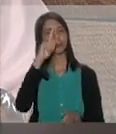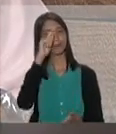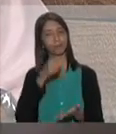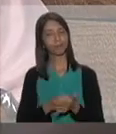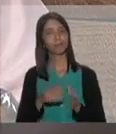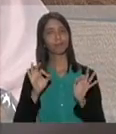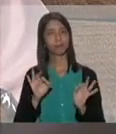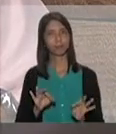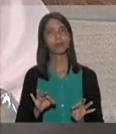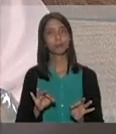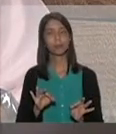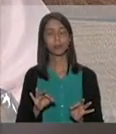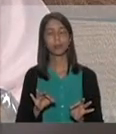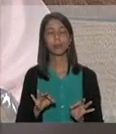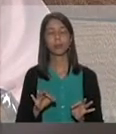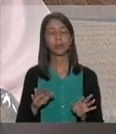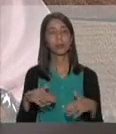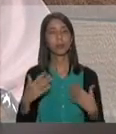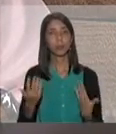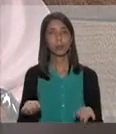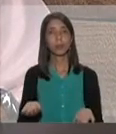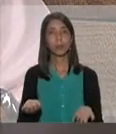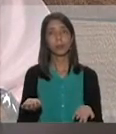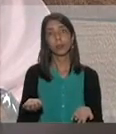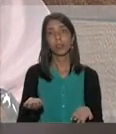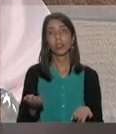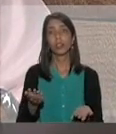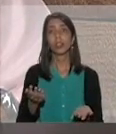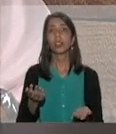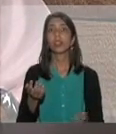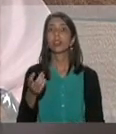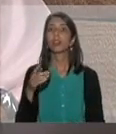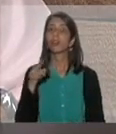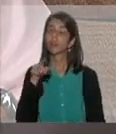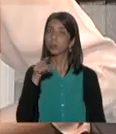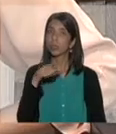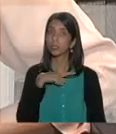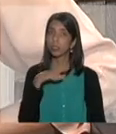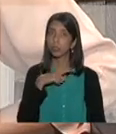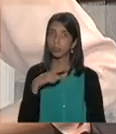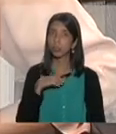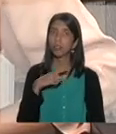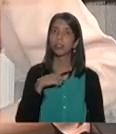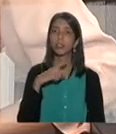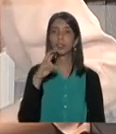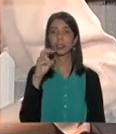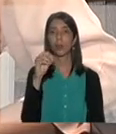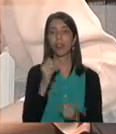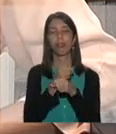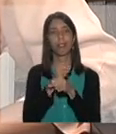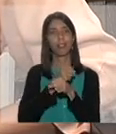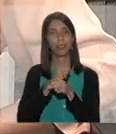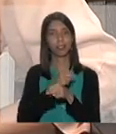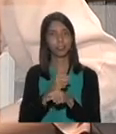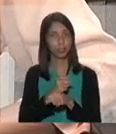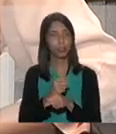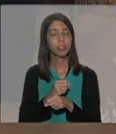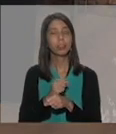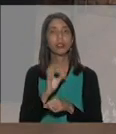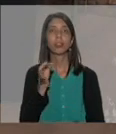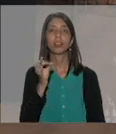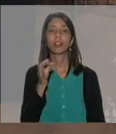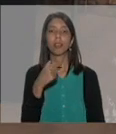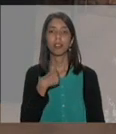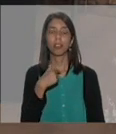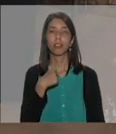muita determinação, né? E isso você teve nesses mais de 50 anos. Sim,